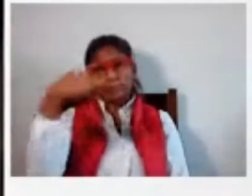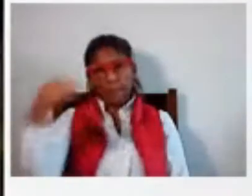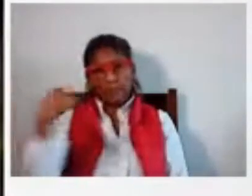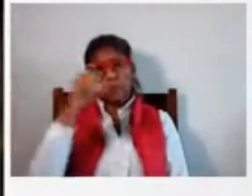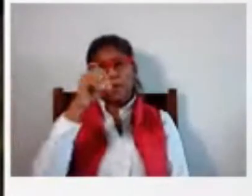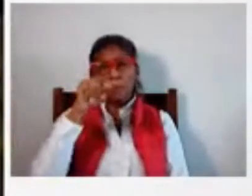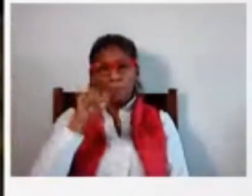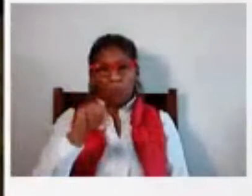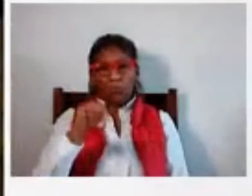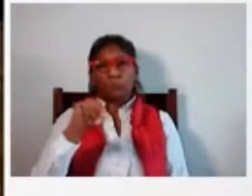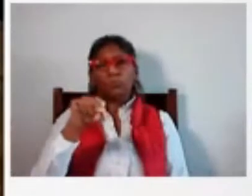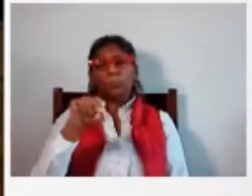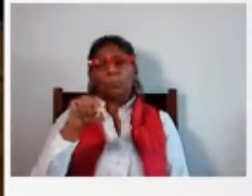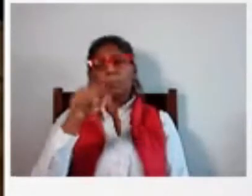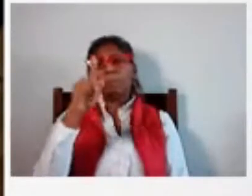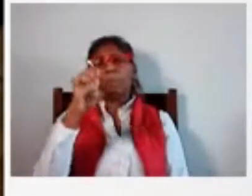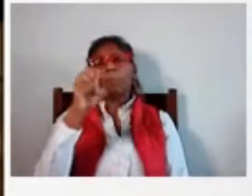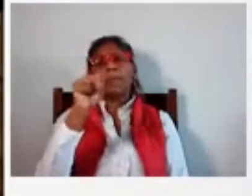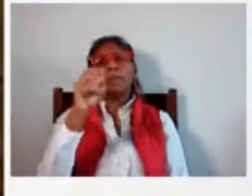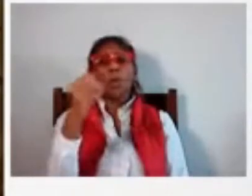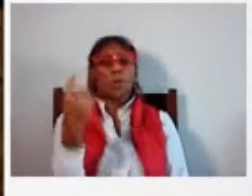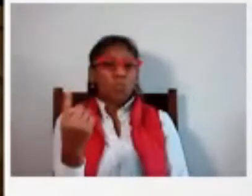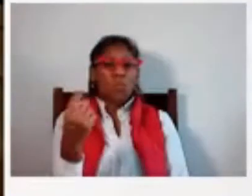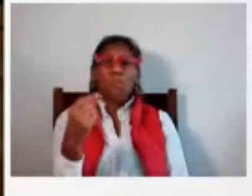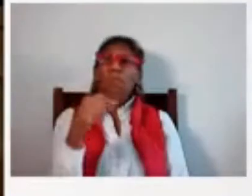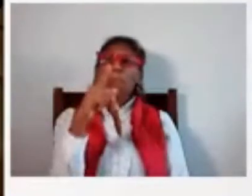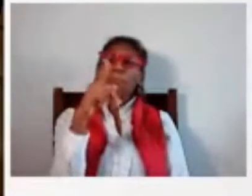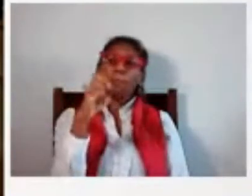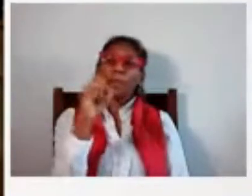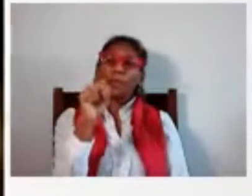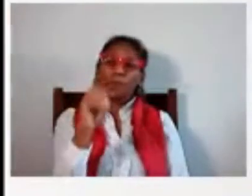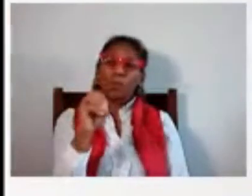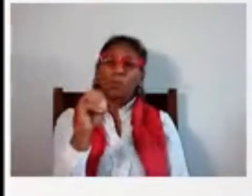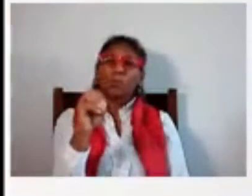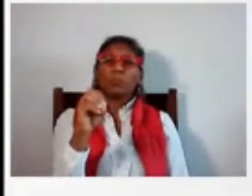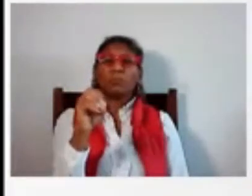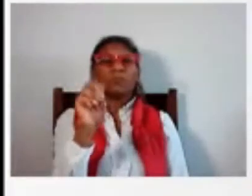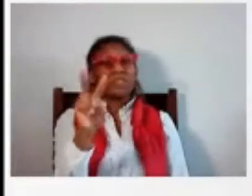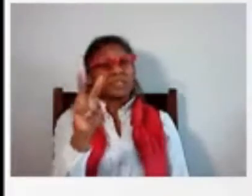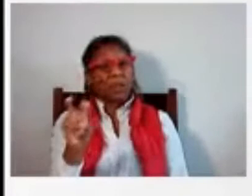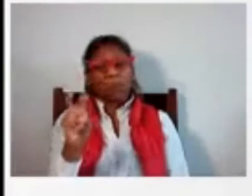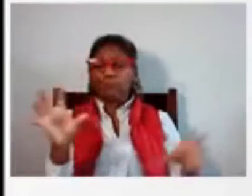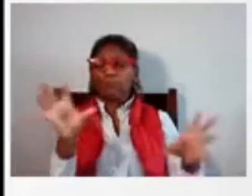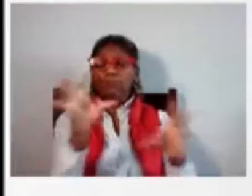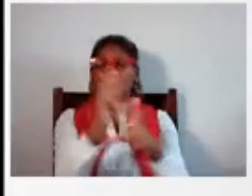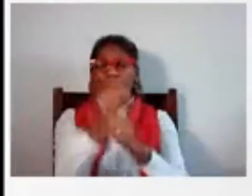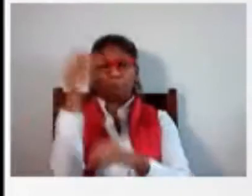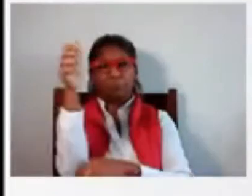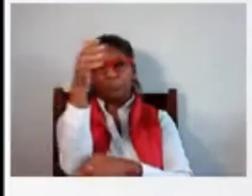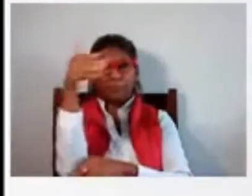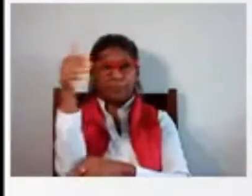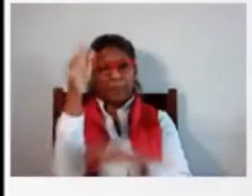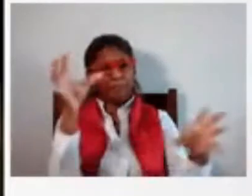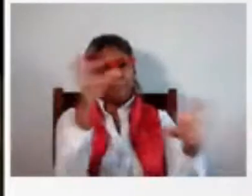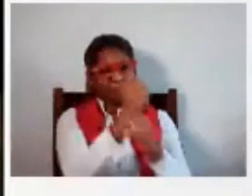0,37 aqui, peso 1, peso 1,25, então o resultado final da bandeira é uma média ponderada